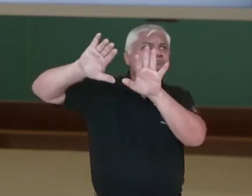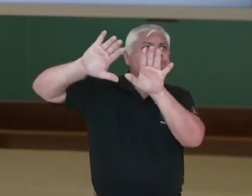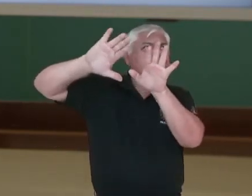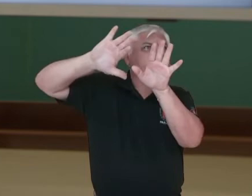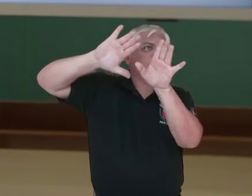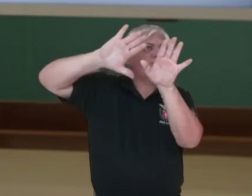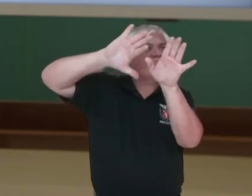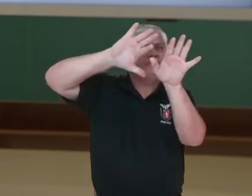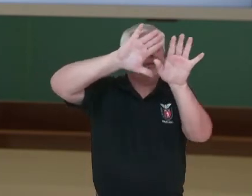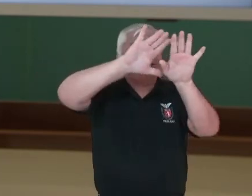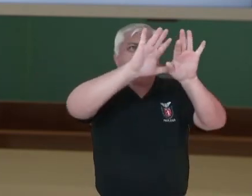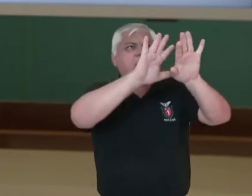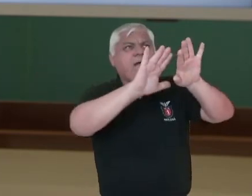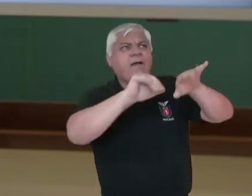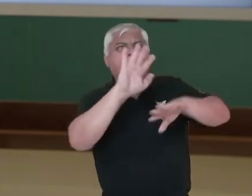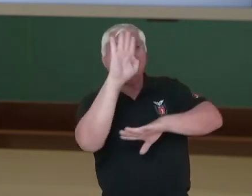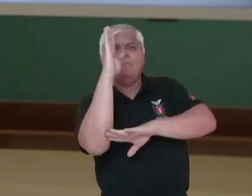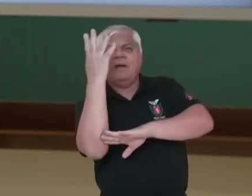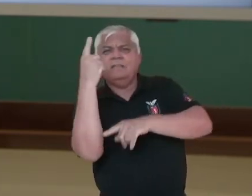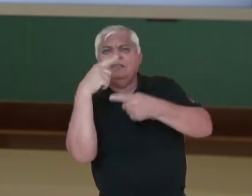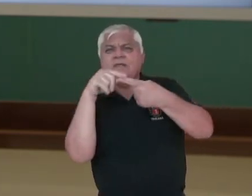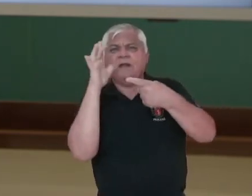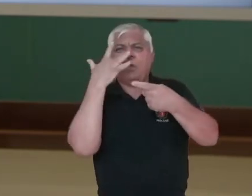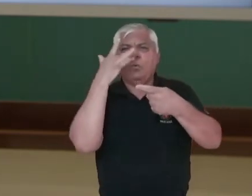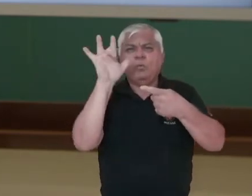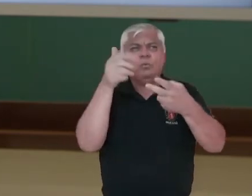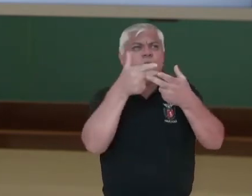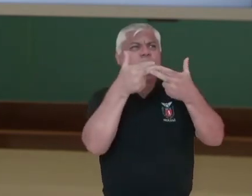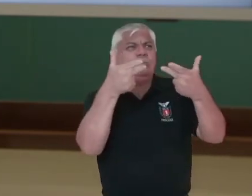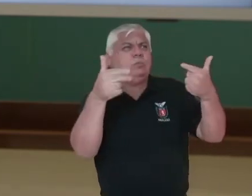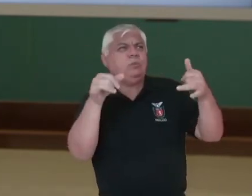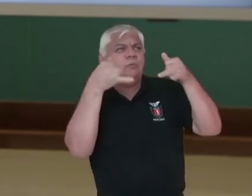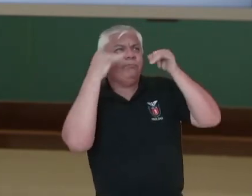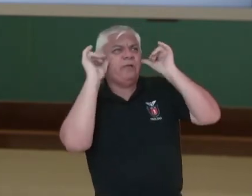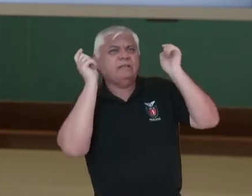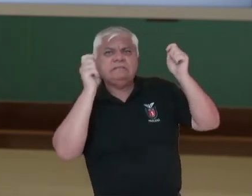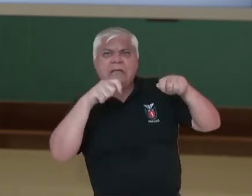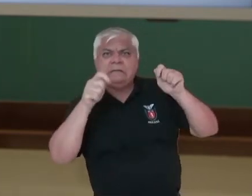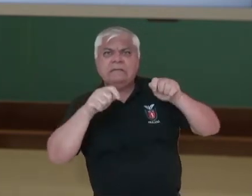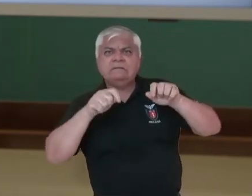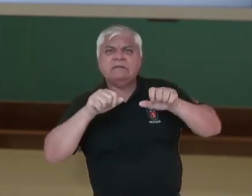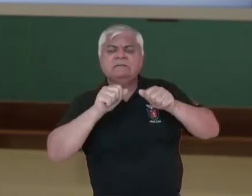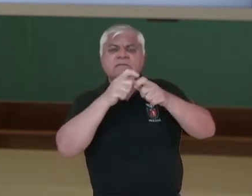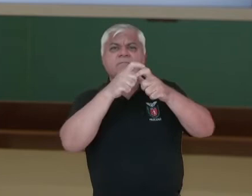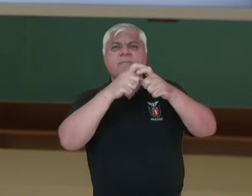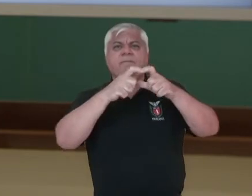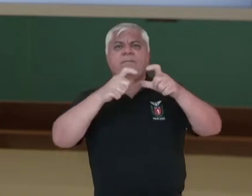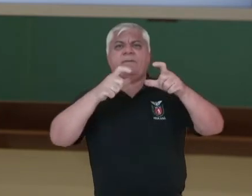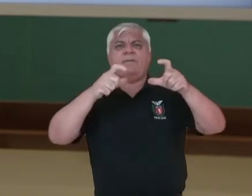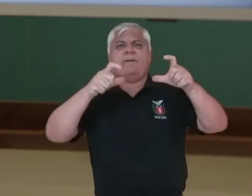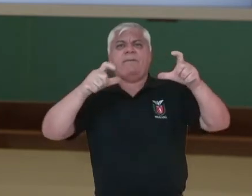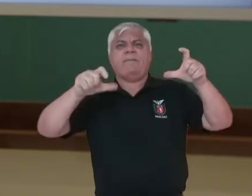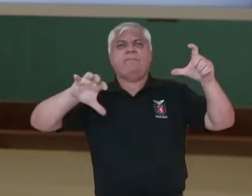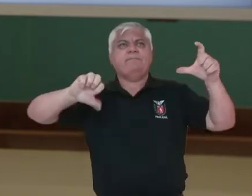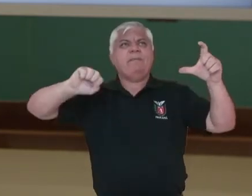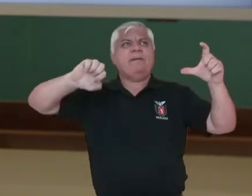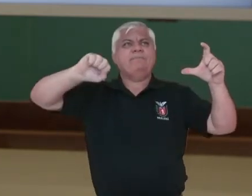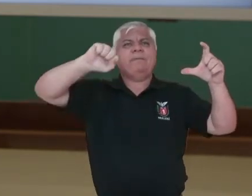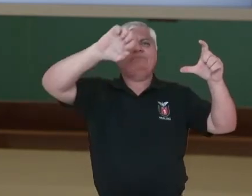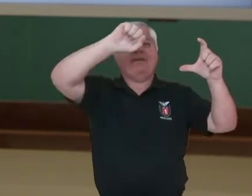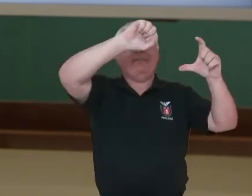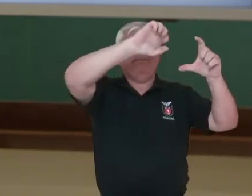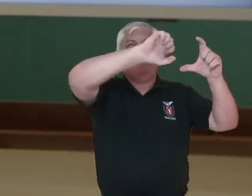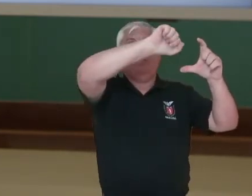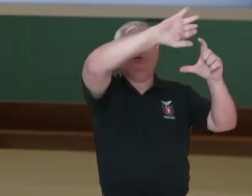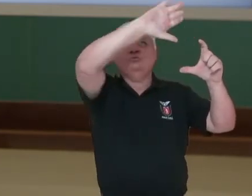explorando recursos naturais para o interior do Brasil e ampliando as áreas de ocupação do território brasileiro, né?